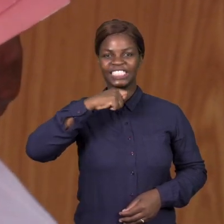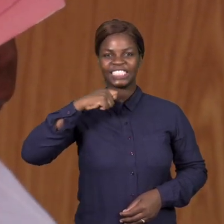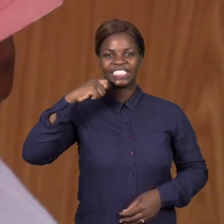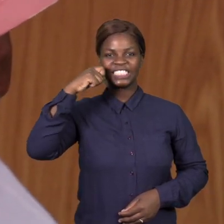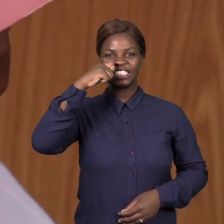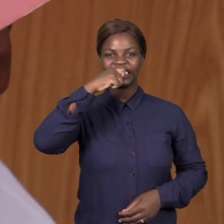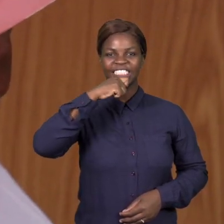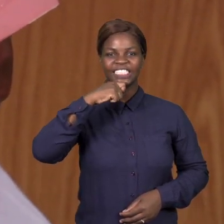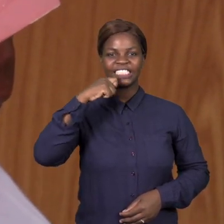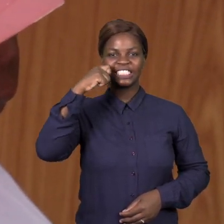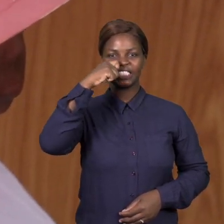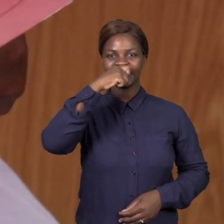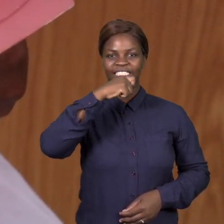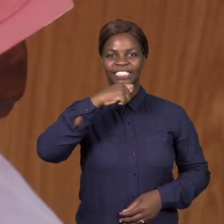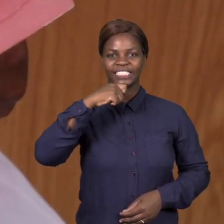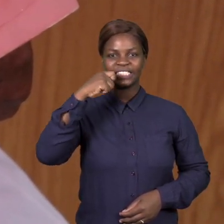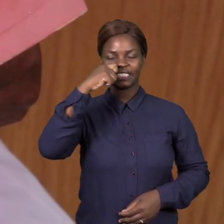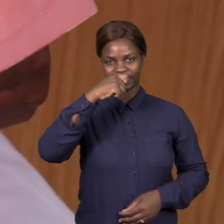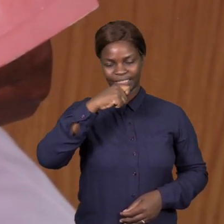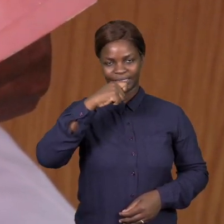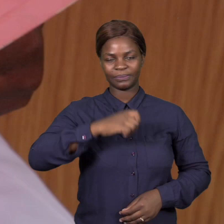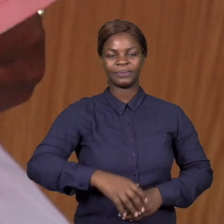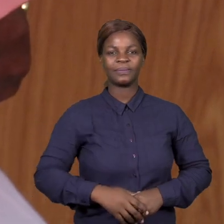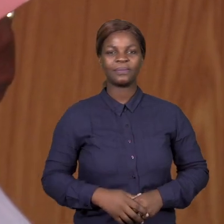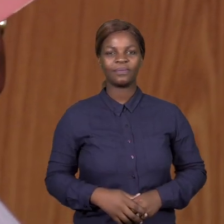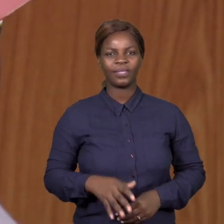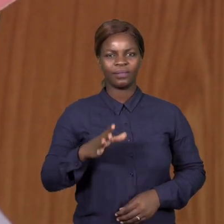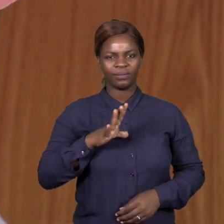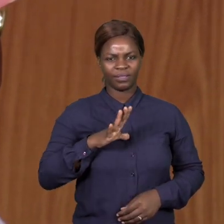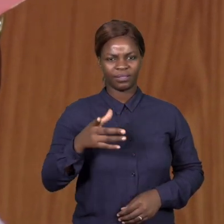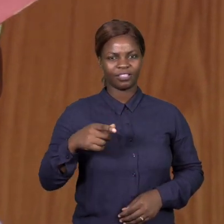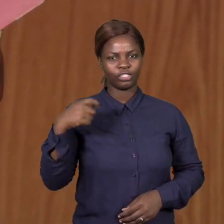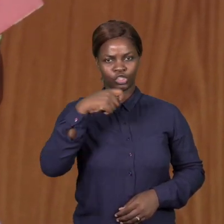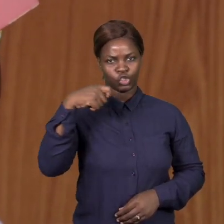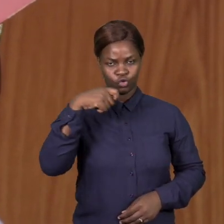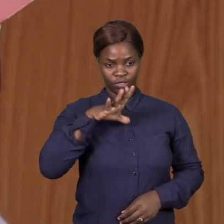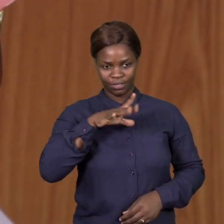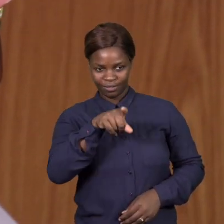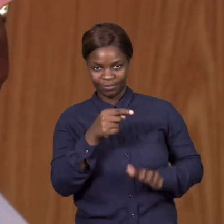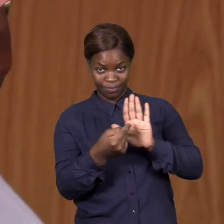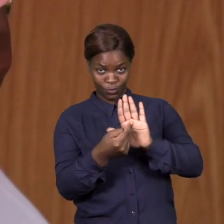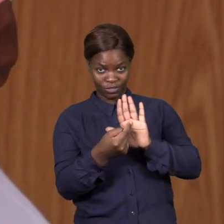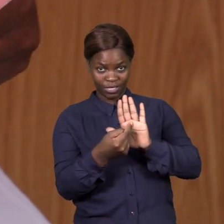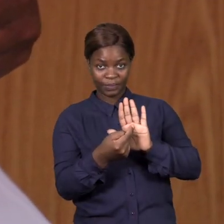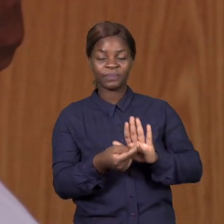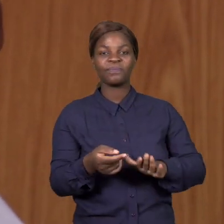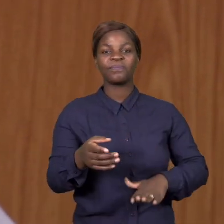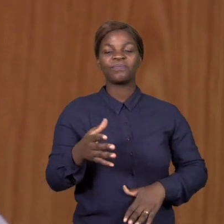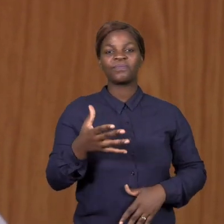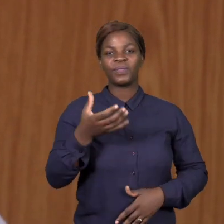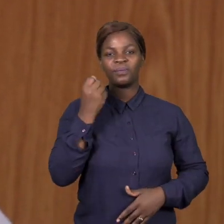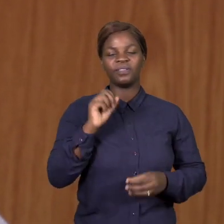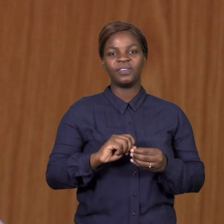assim. Eu tenho uma macro escova aqui, pode ser um pouco difícil eu fazer o movimento